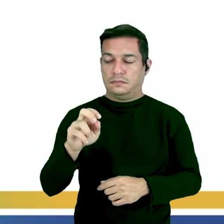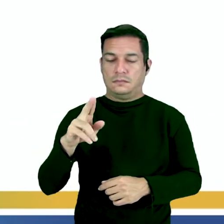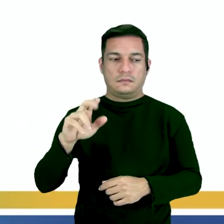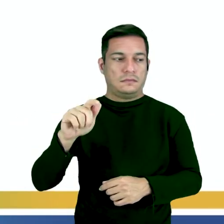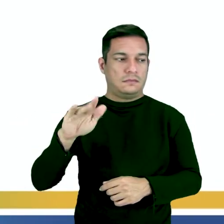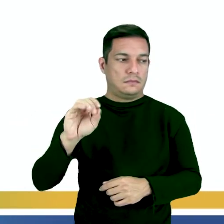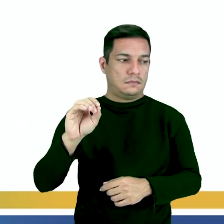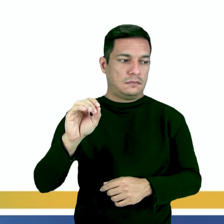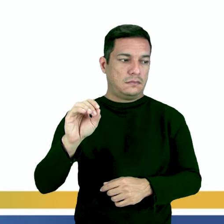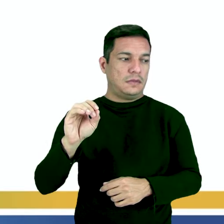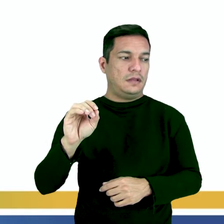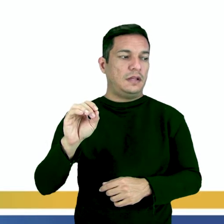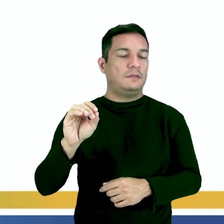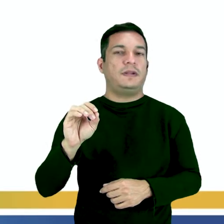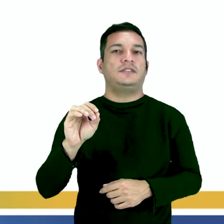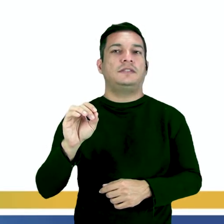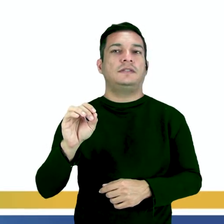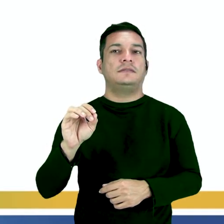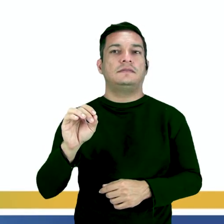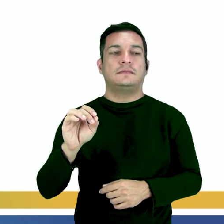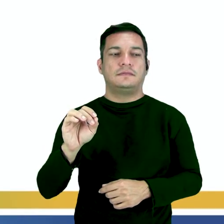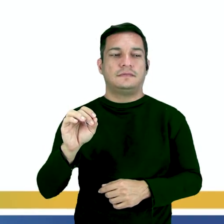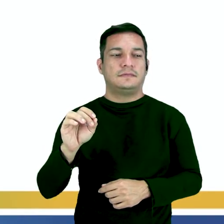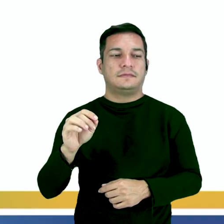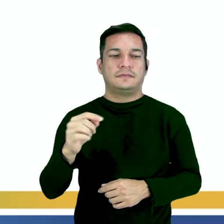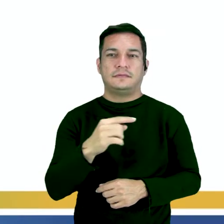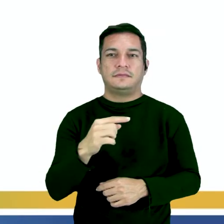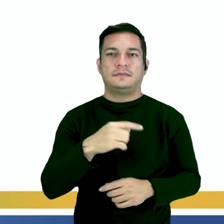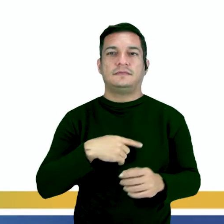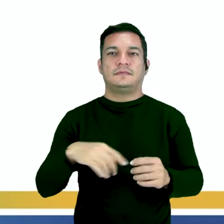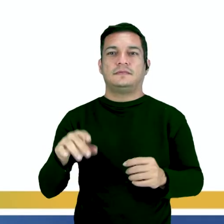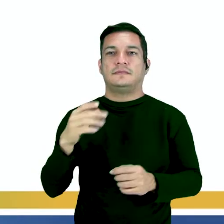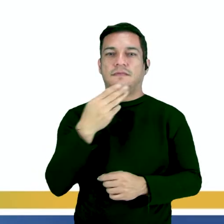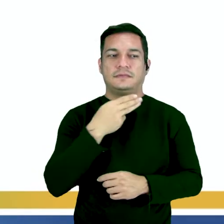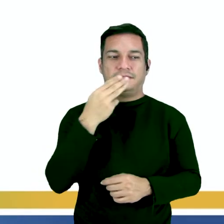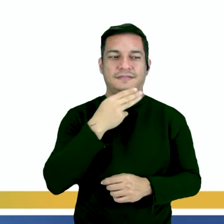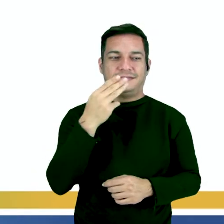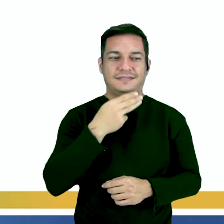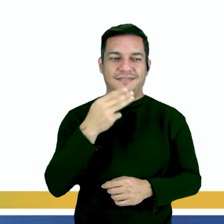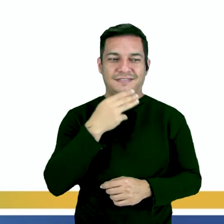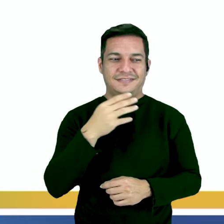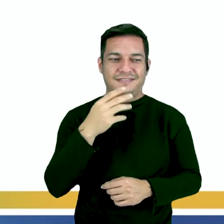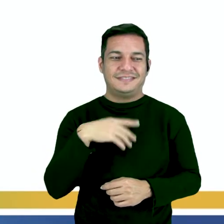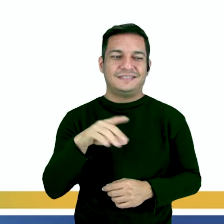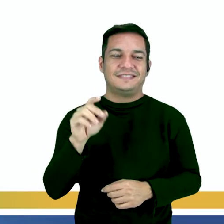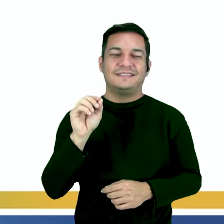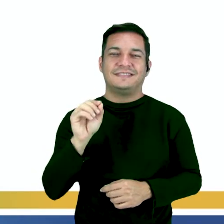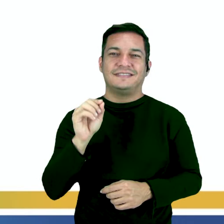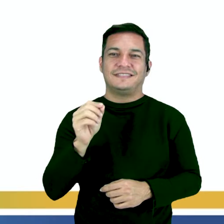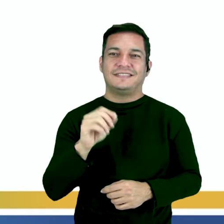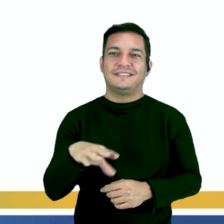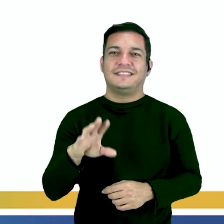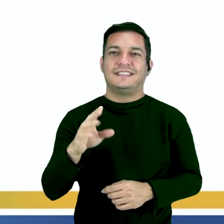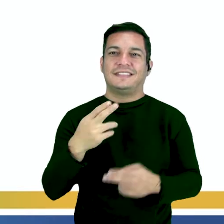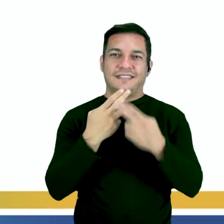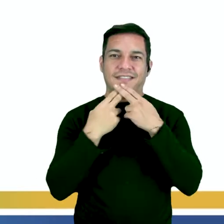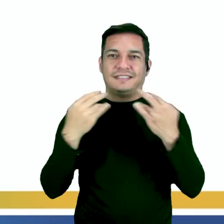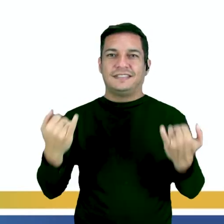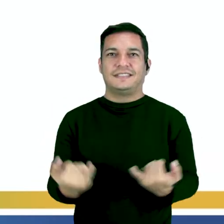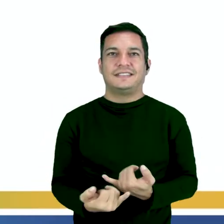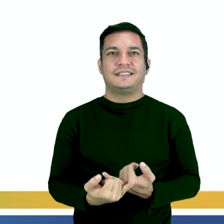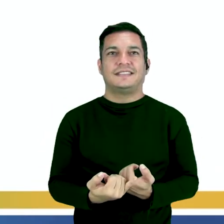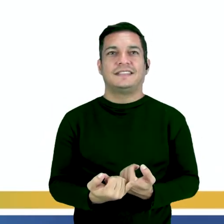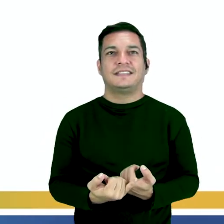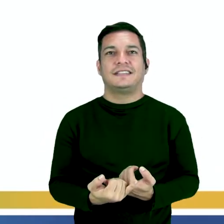Vamos acompanhar o texto? É possível incluir açúcar na dieta de forma equilibrada? Bom, vamos ver a introdução aqui desse